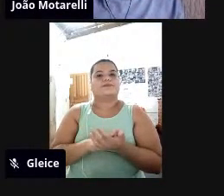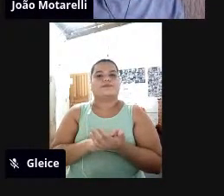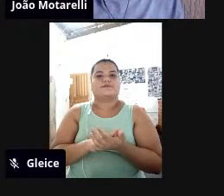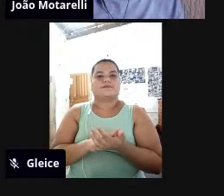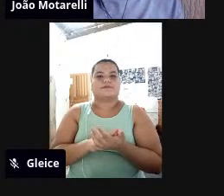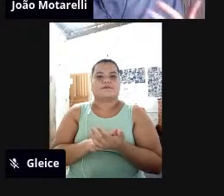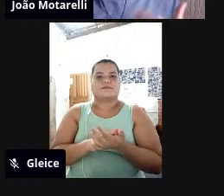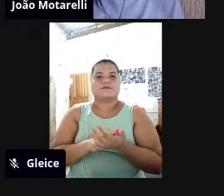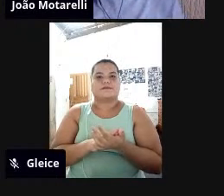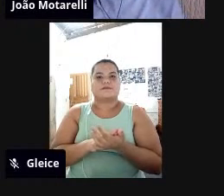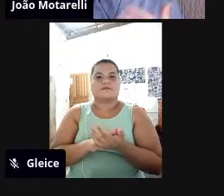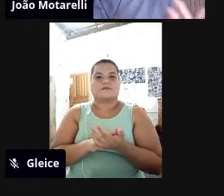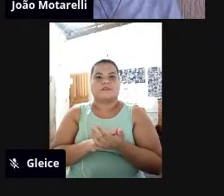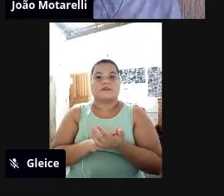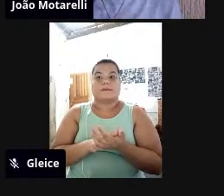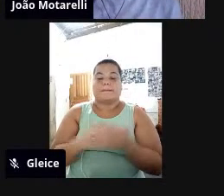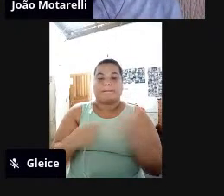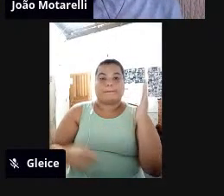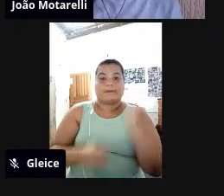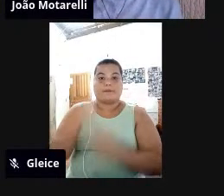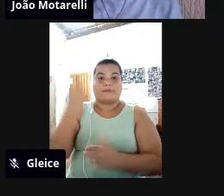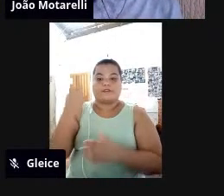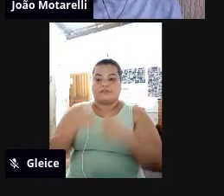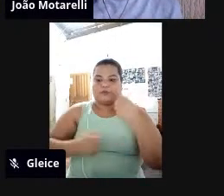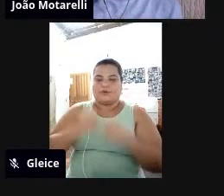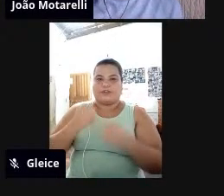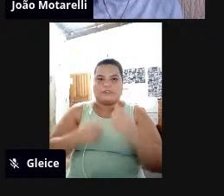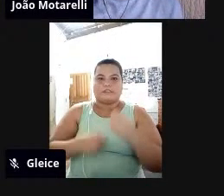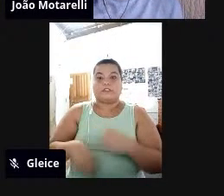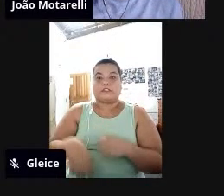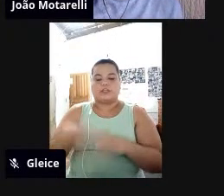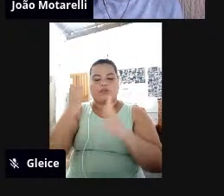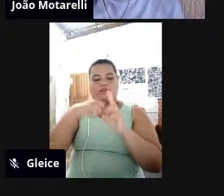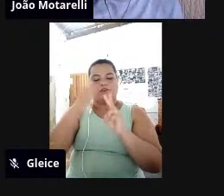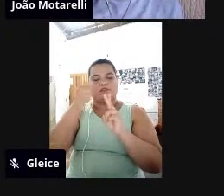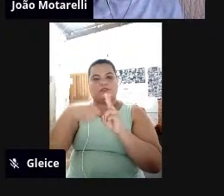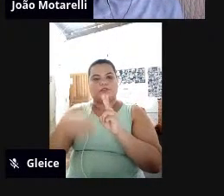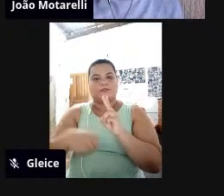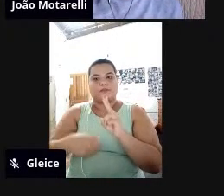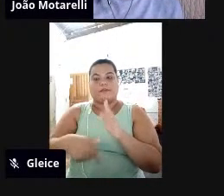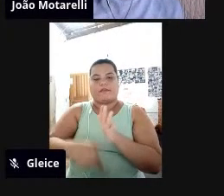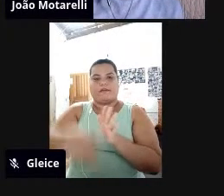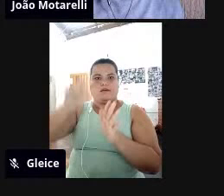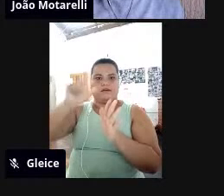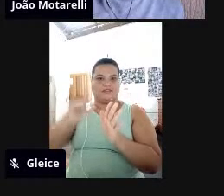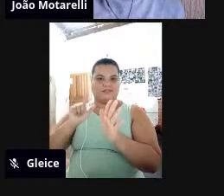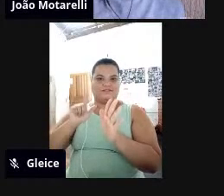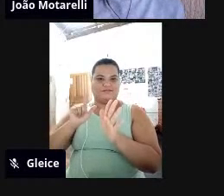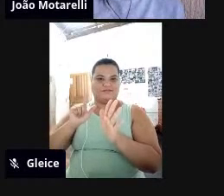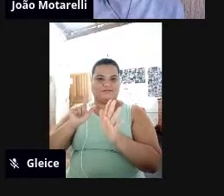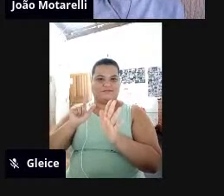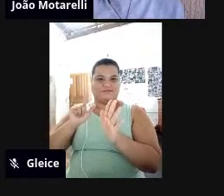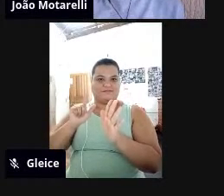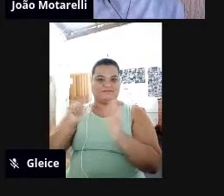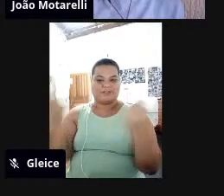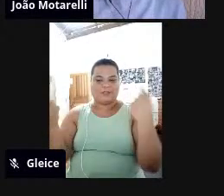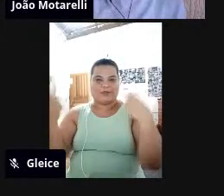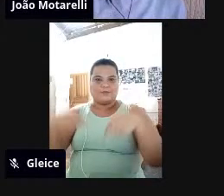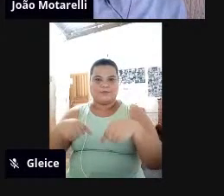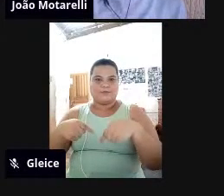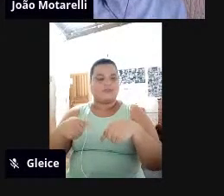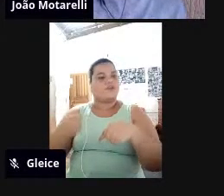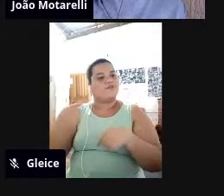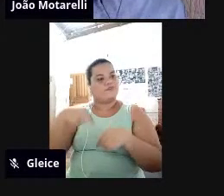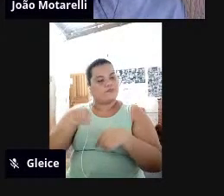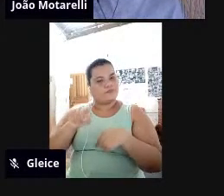fazer sua primeira maratona, e 2 meses antes da maratona, muitos foram encaminhados para mim,